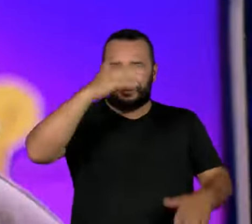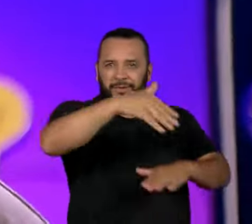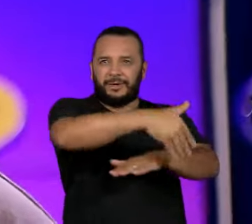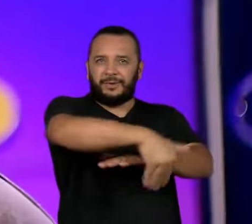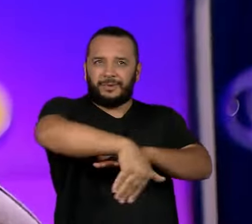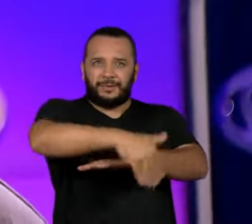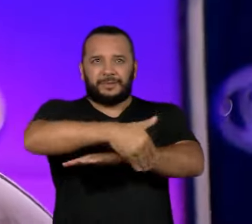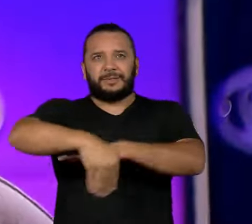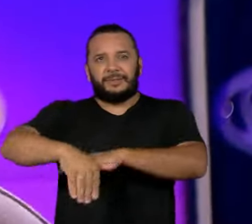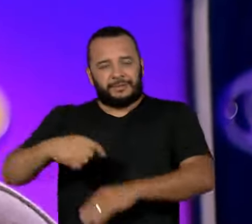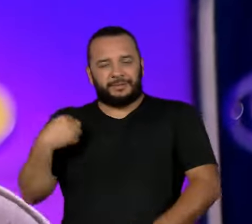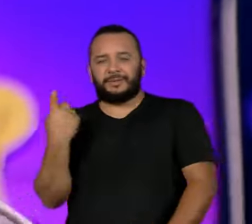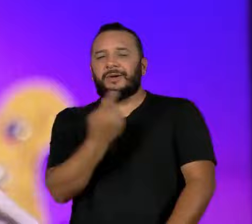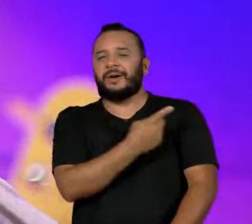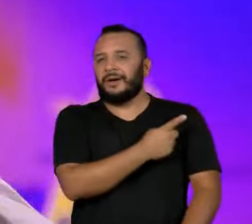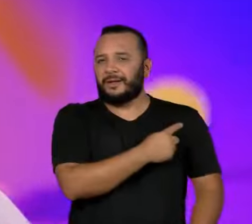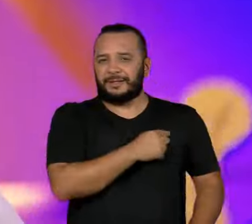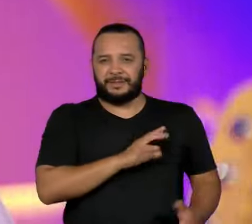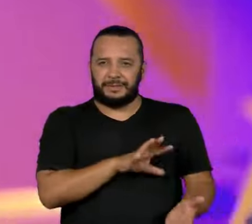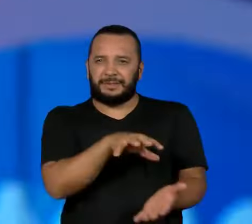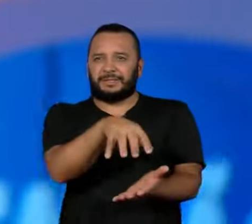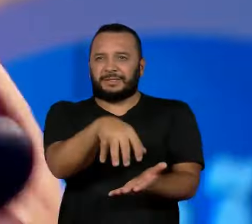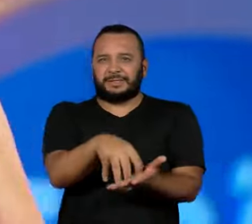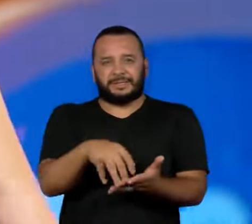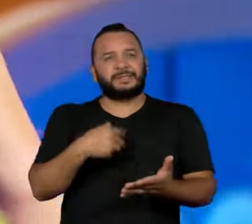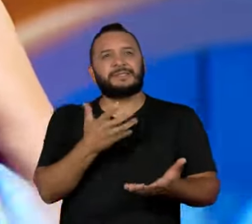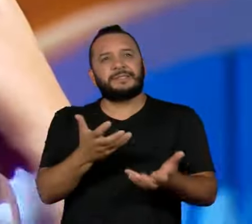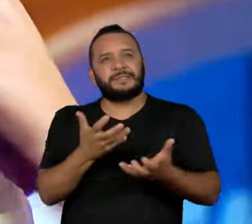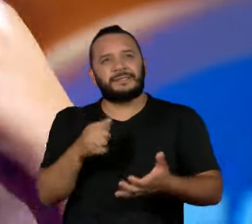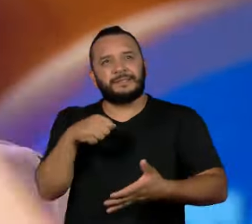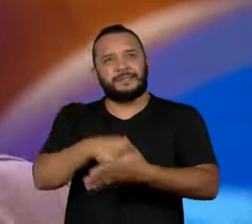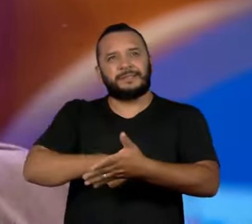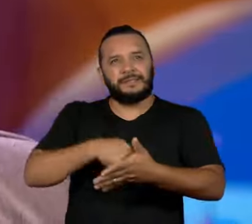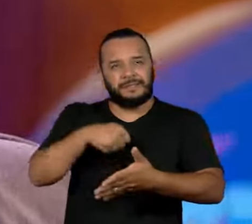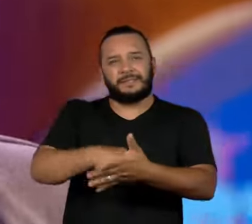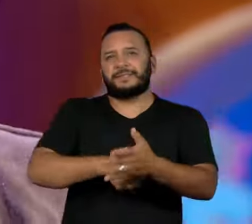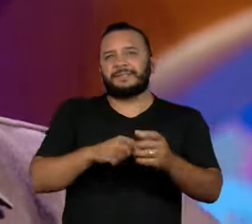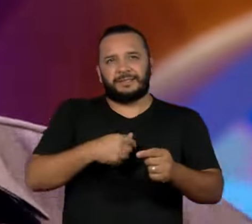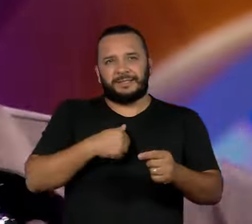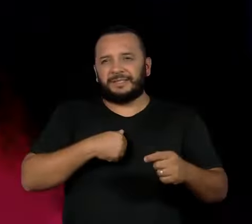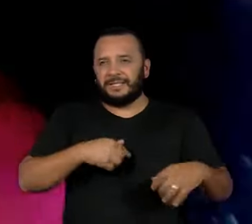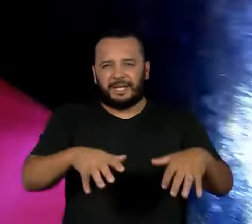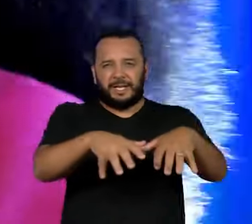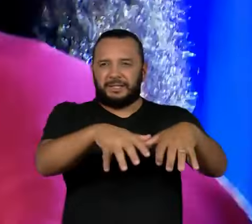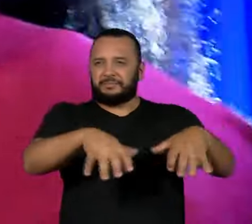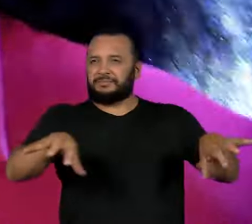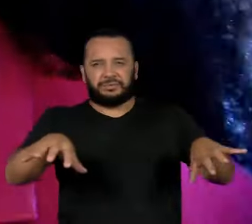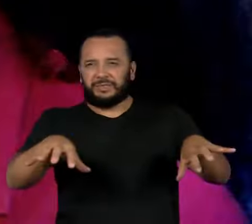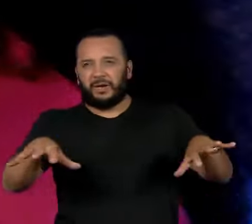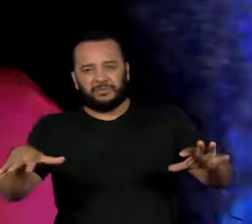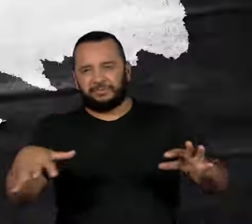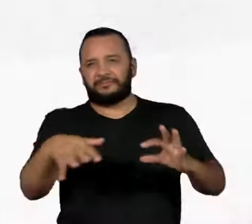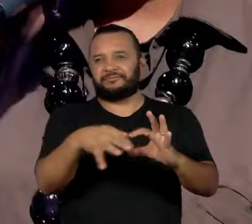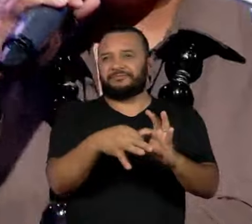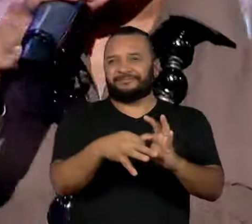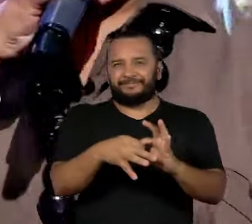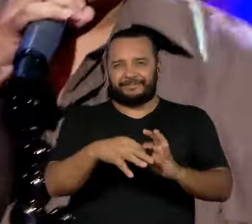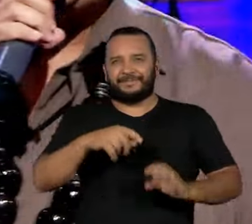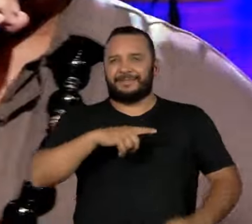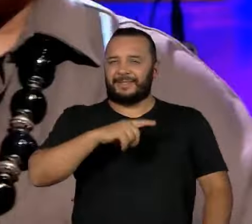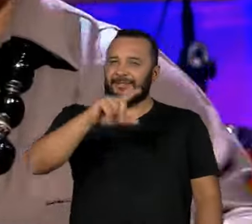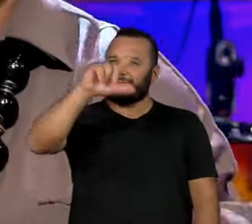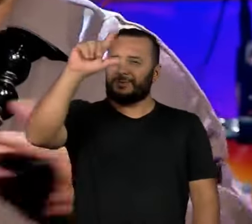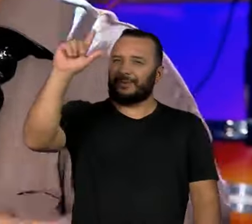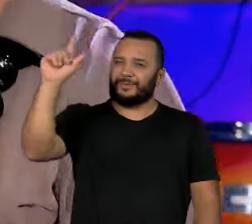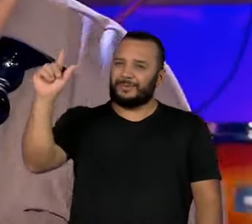Nossa sede é nossa sede de que o apartheid se destrua. Vem a lua de Luanda